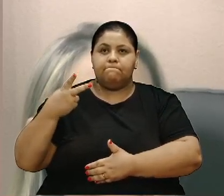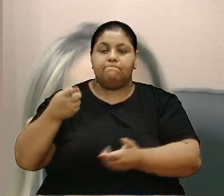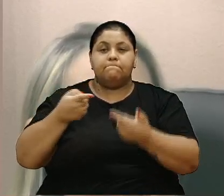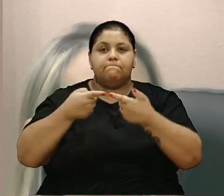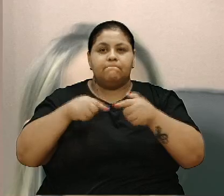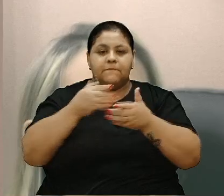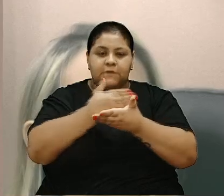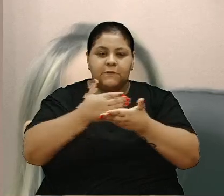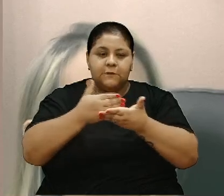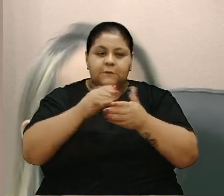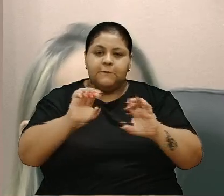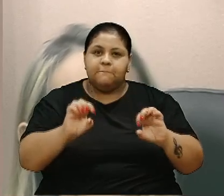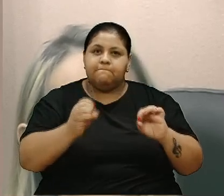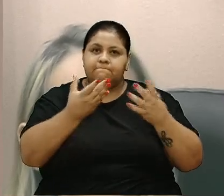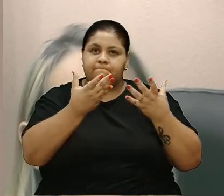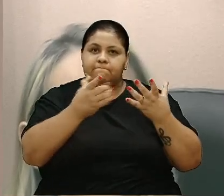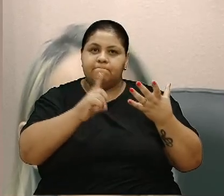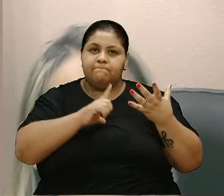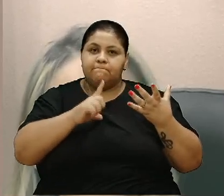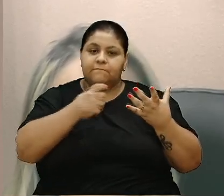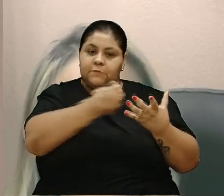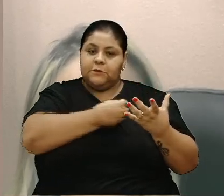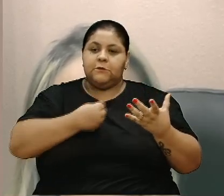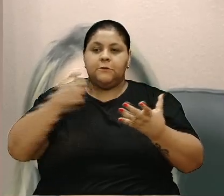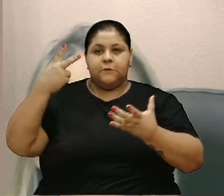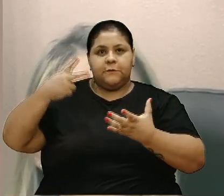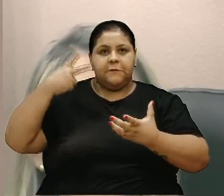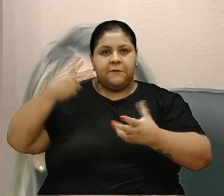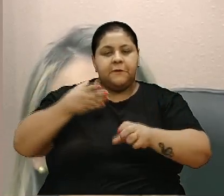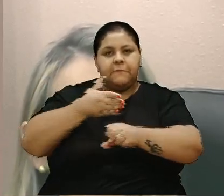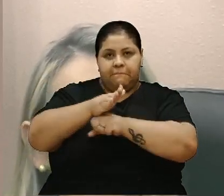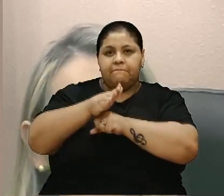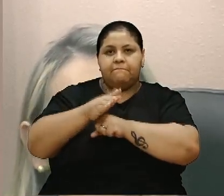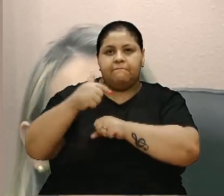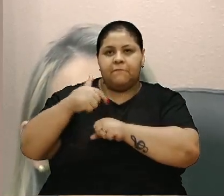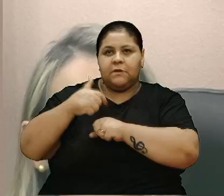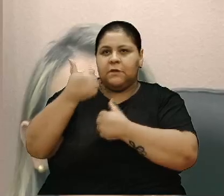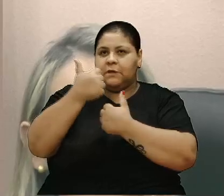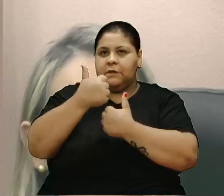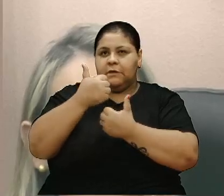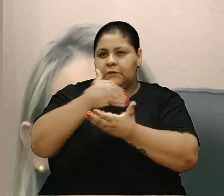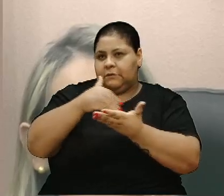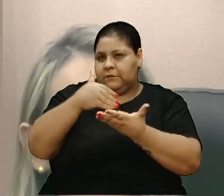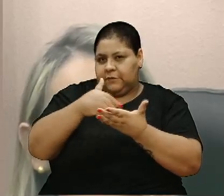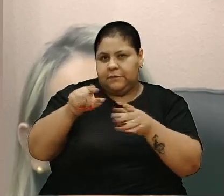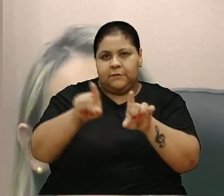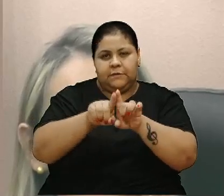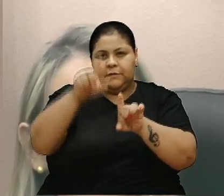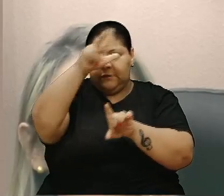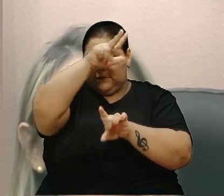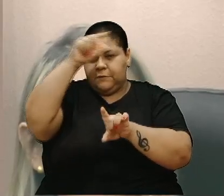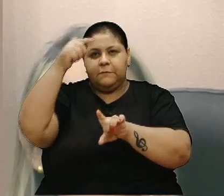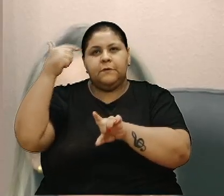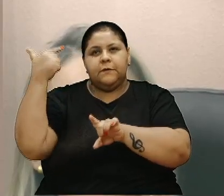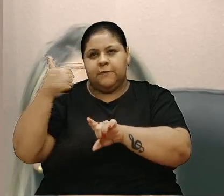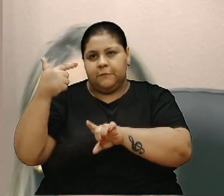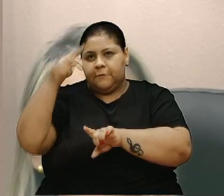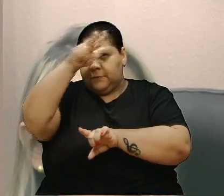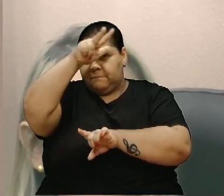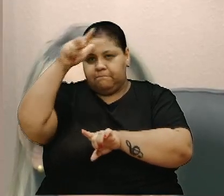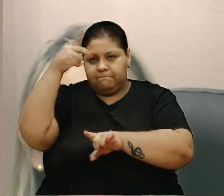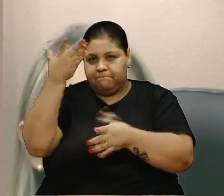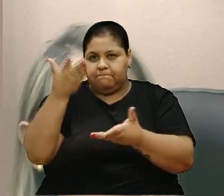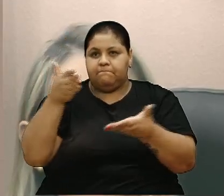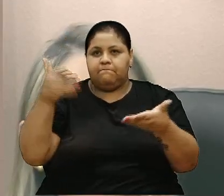menos no início do evento, tenha um grande número de vereadores comparecendo e os secretários e até mesmo o prefeito e vice-prefeito,